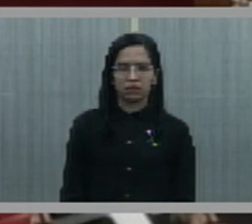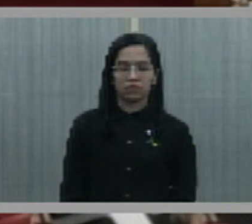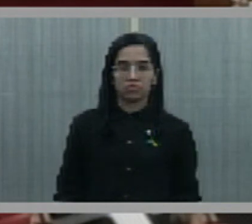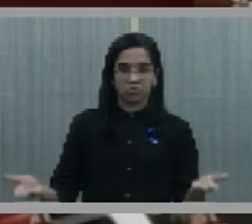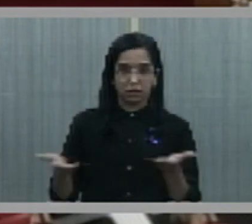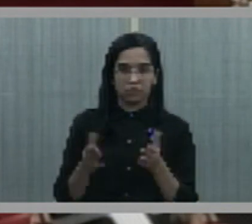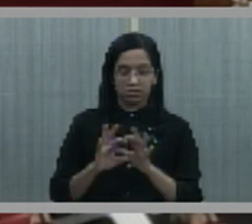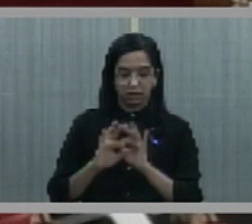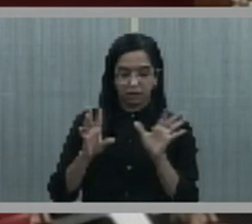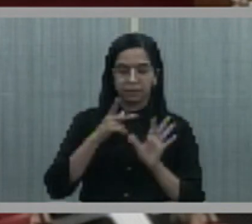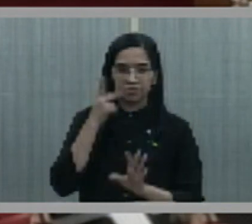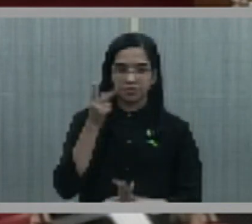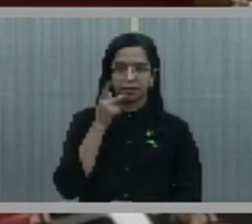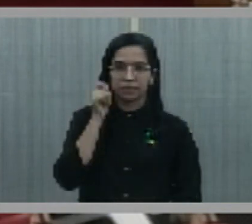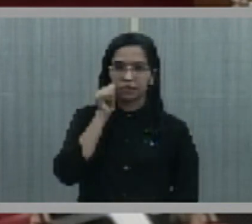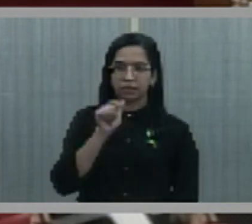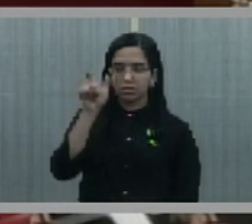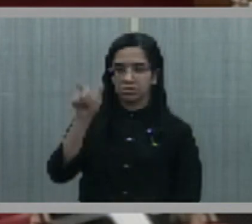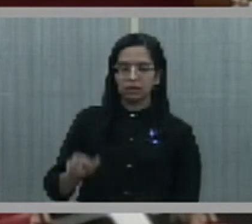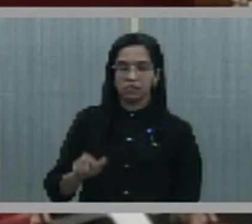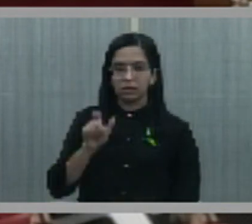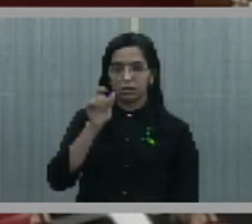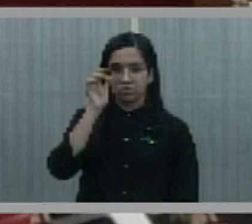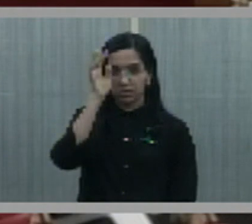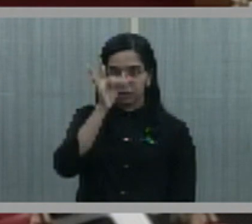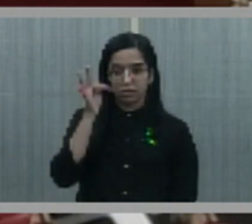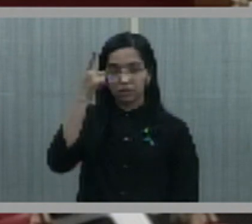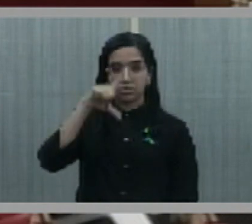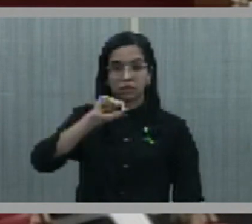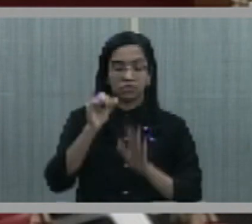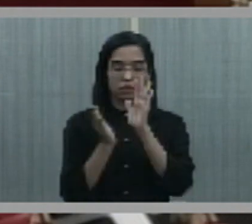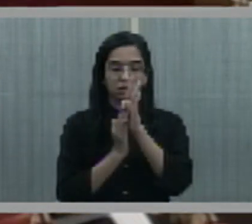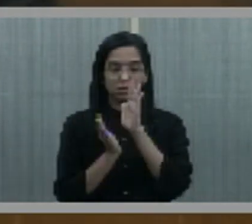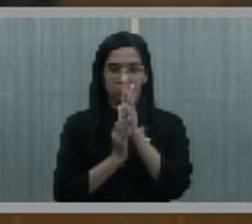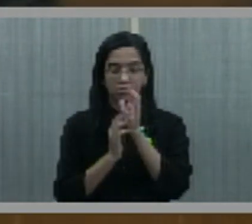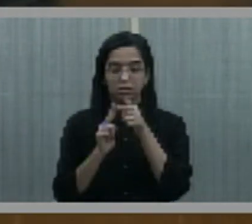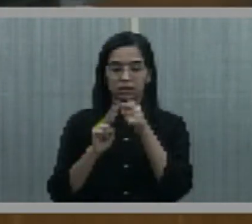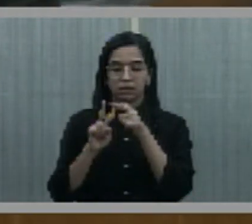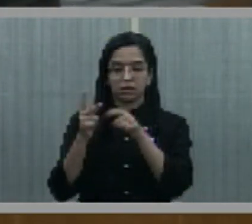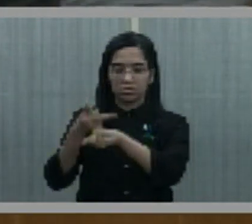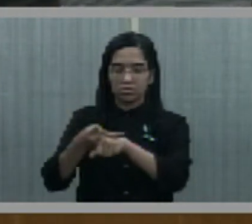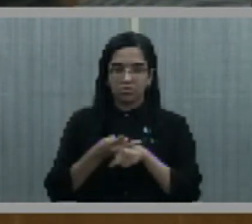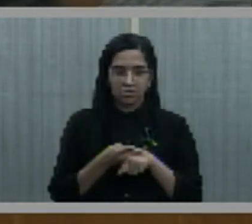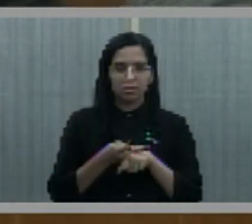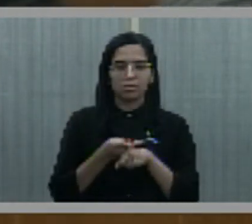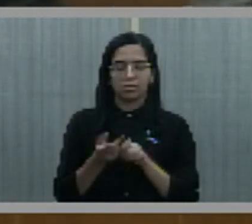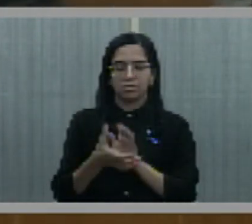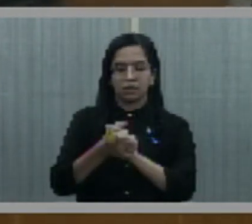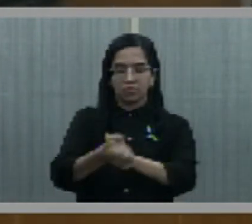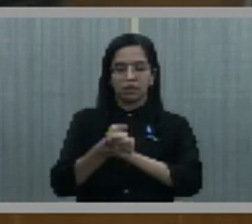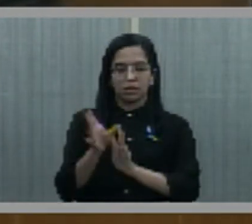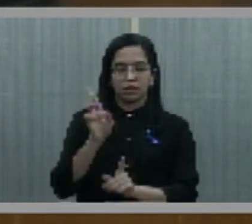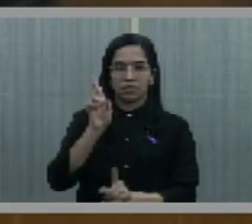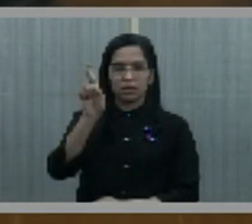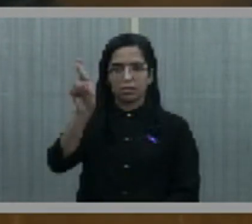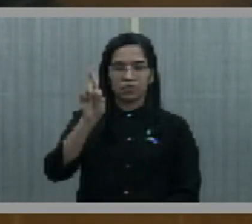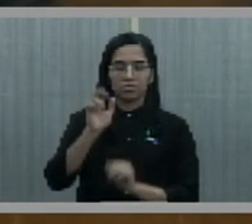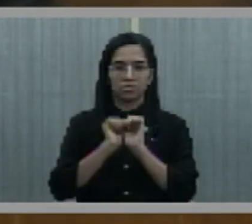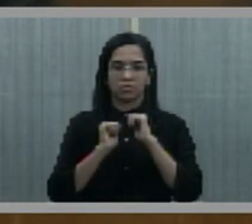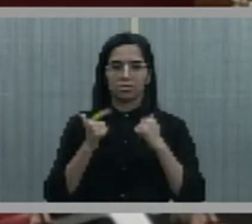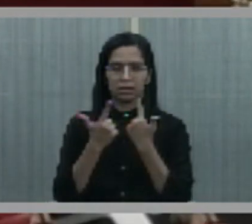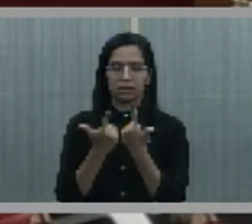Concedo a palavra à senhora deputada Tereza Brito, autora das proposições que saudará os homenageados em nome desta Casa Legislativa.